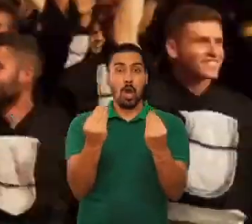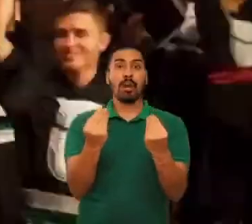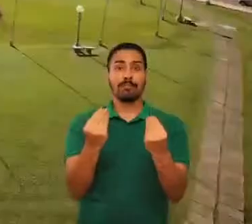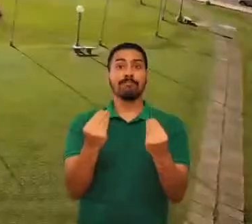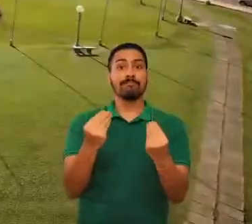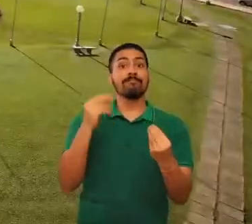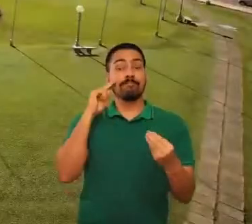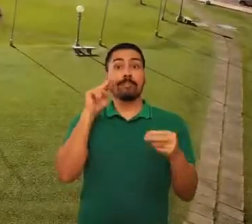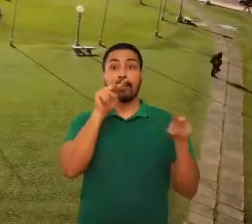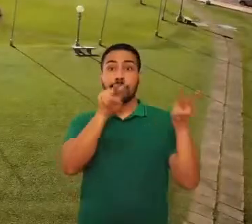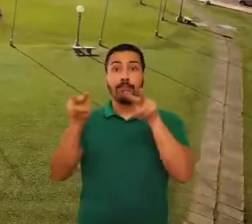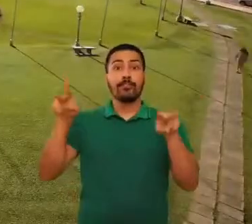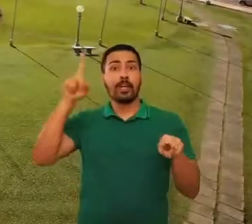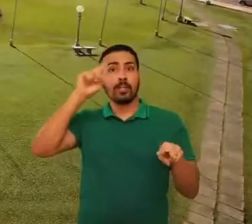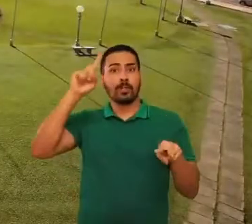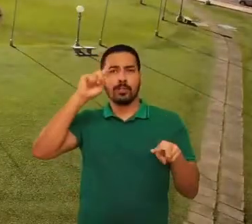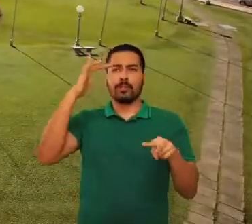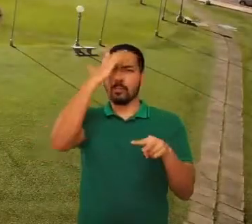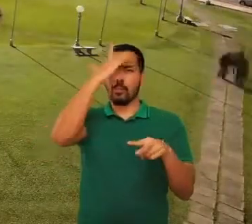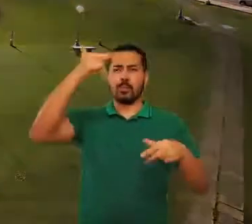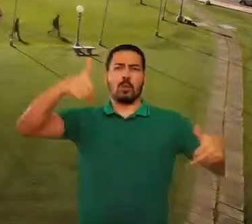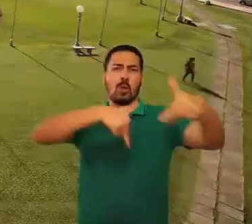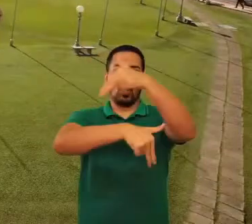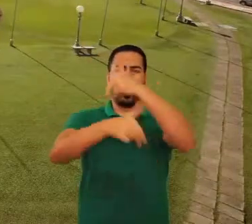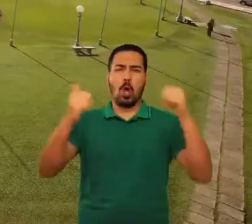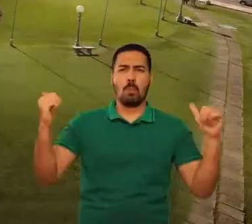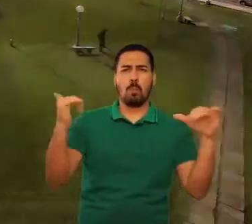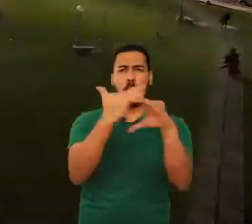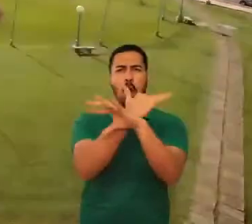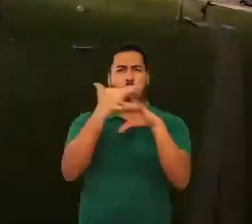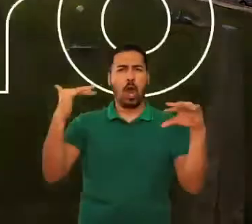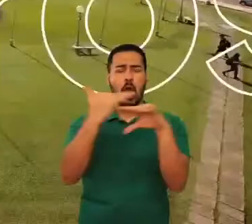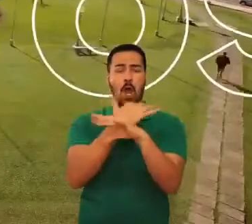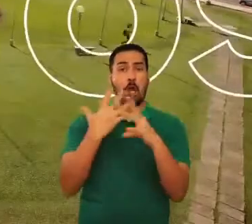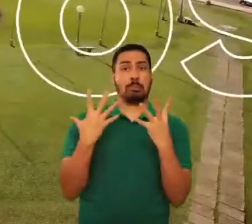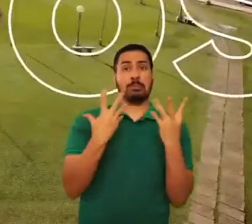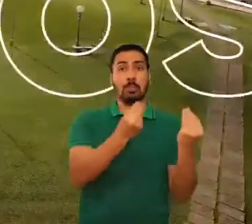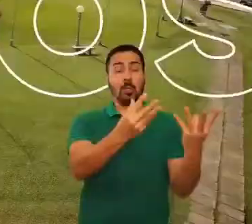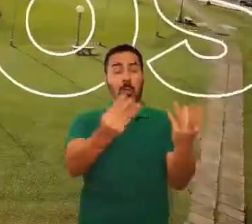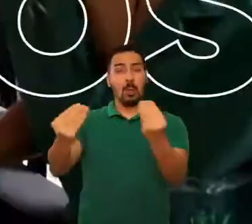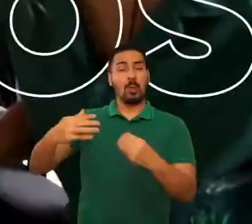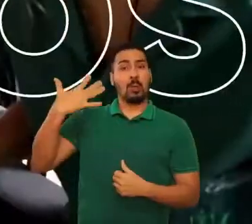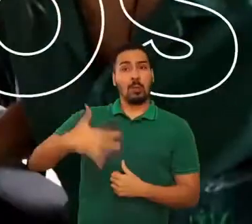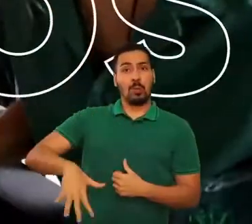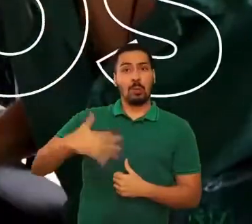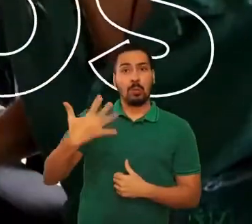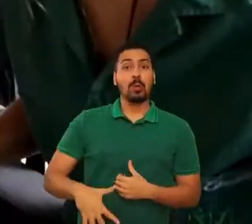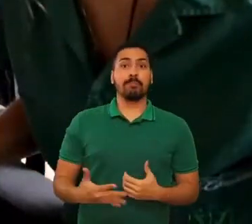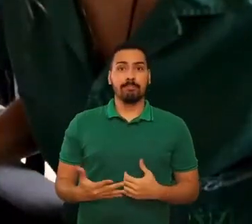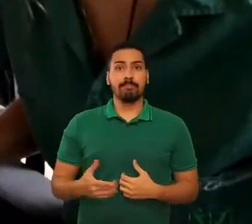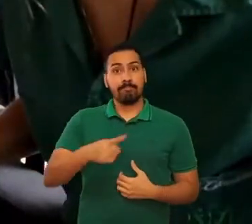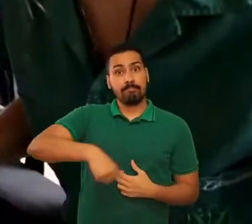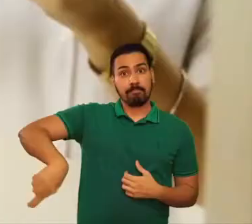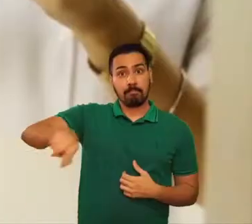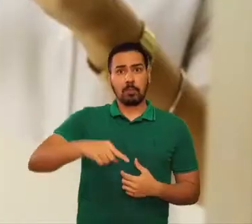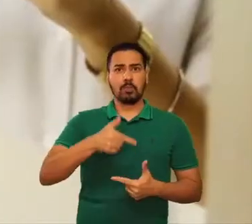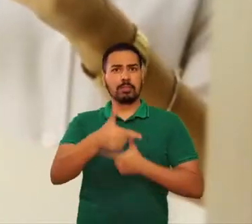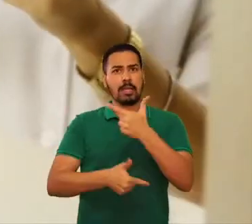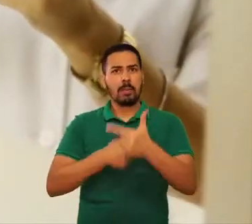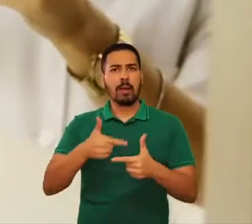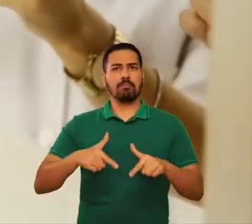a ver nossos campi assim, cheios de gente construindo futuros. É para formar